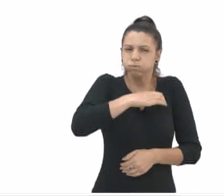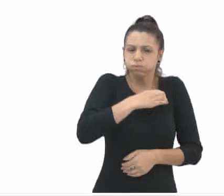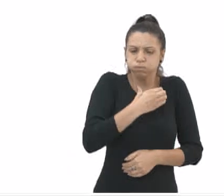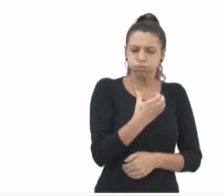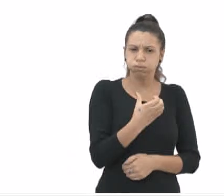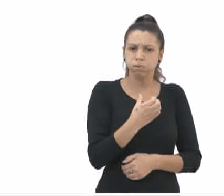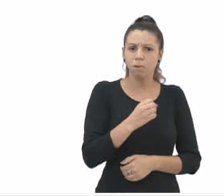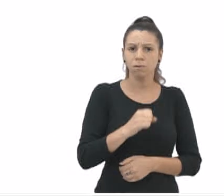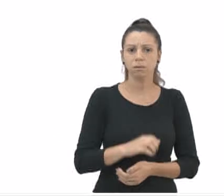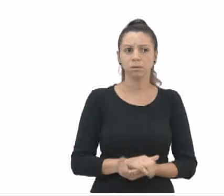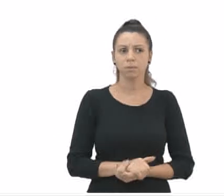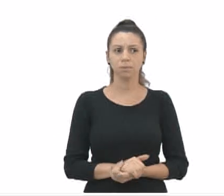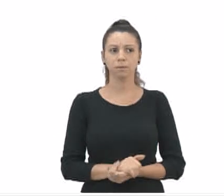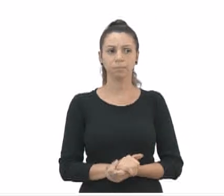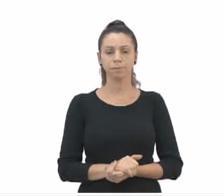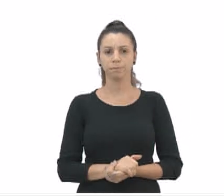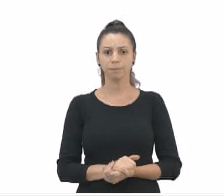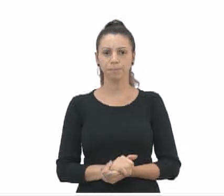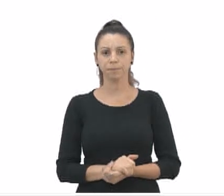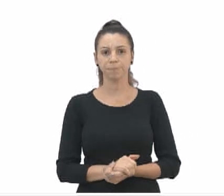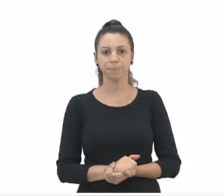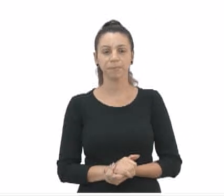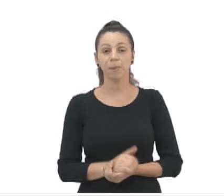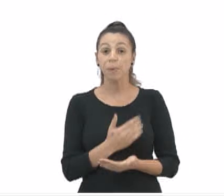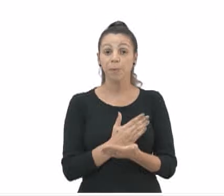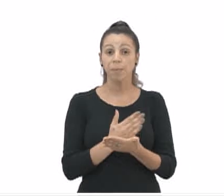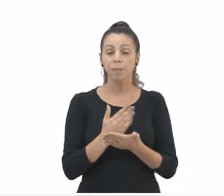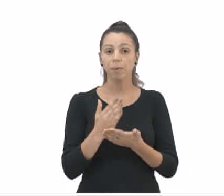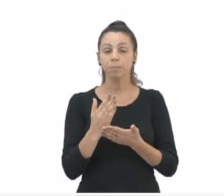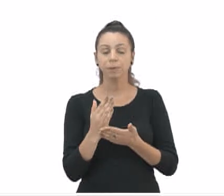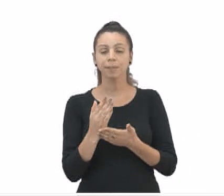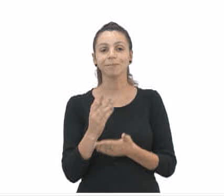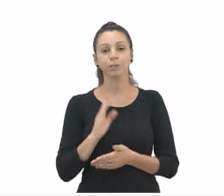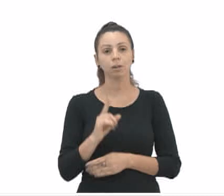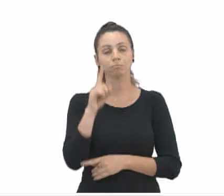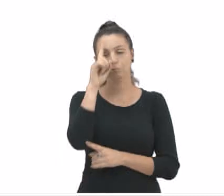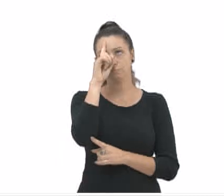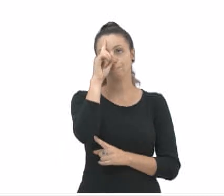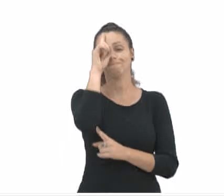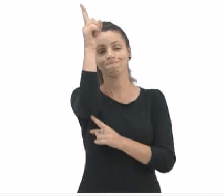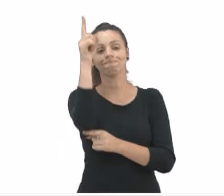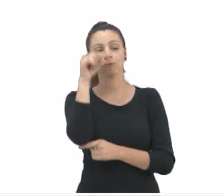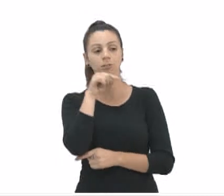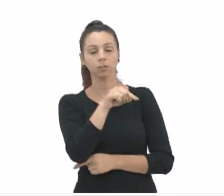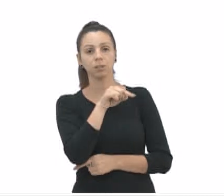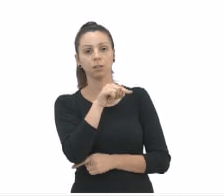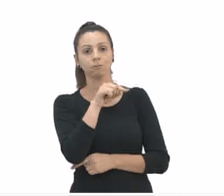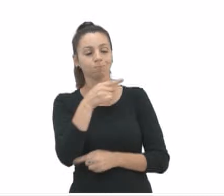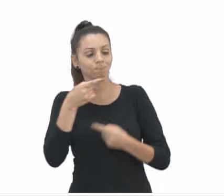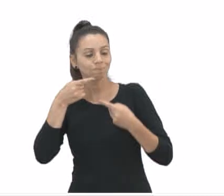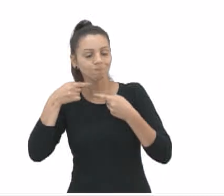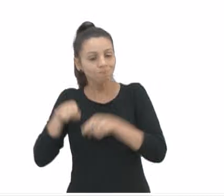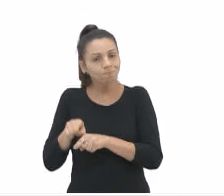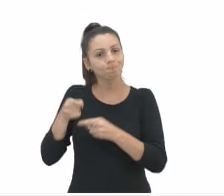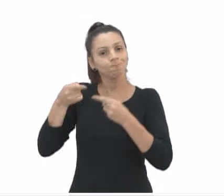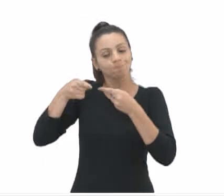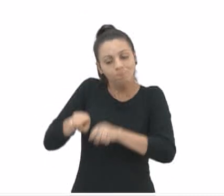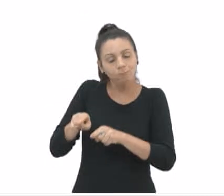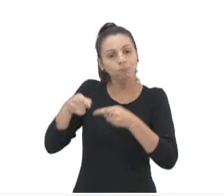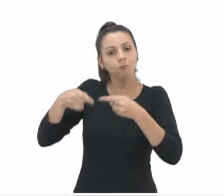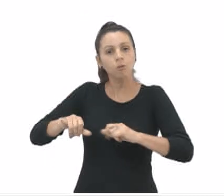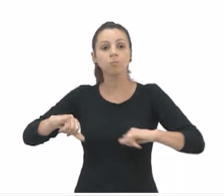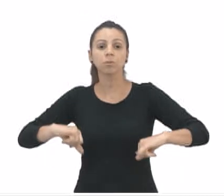grosso. Eu já começara a adivinhar que ela me escolhera para eu